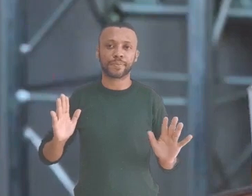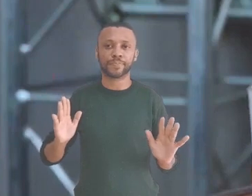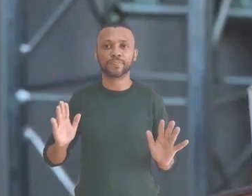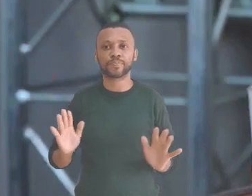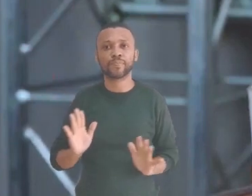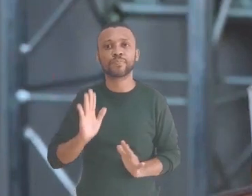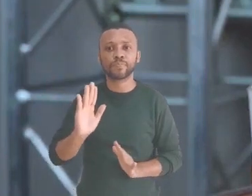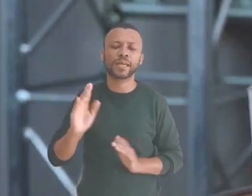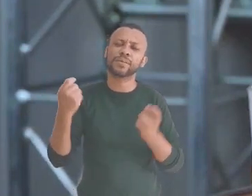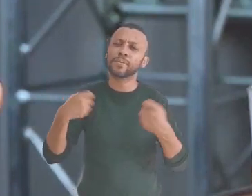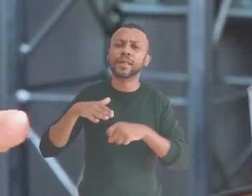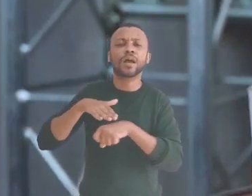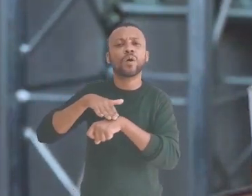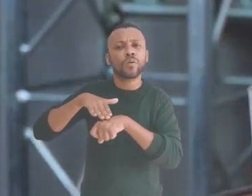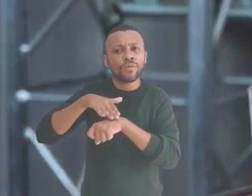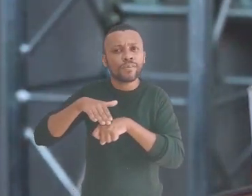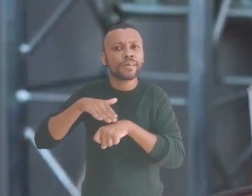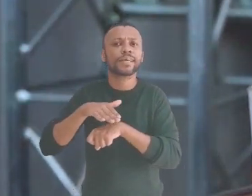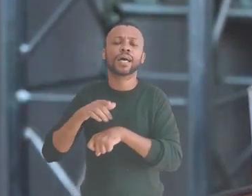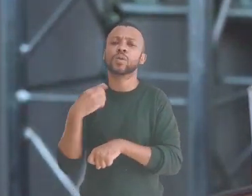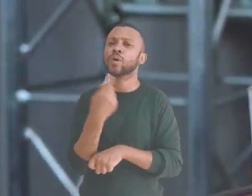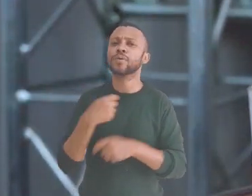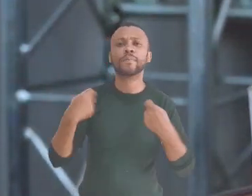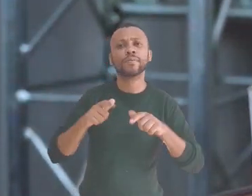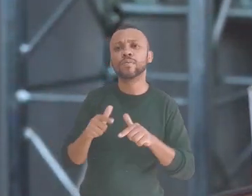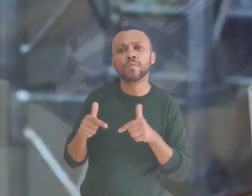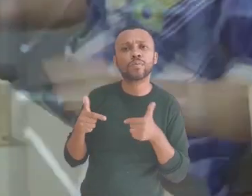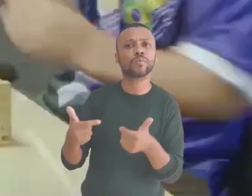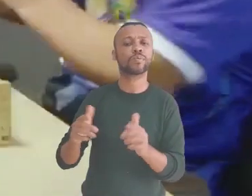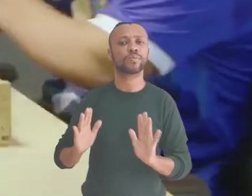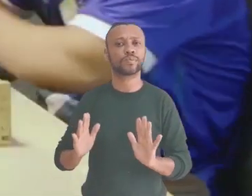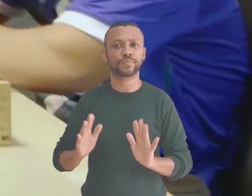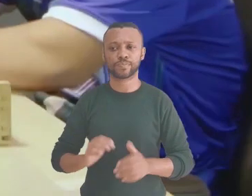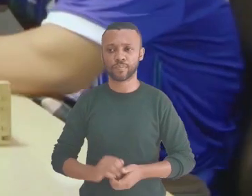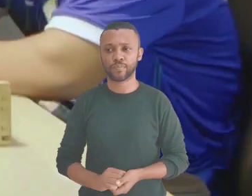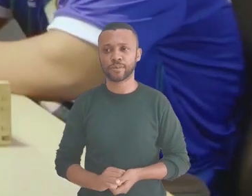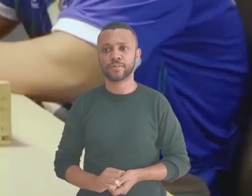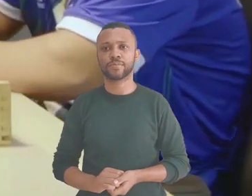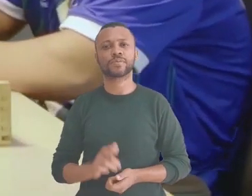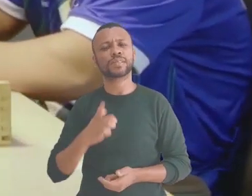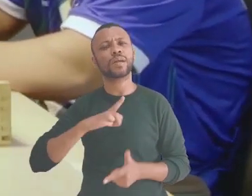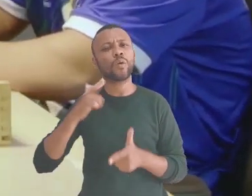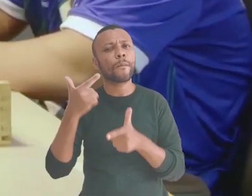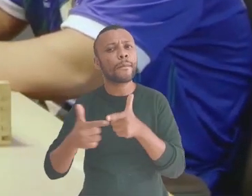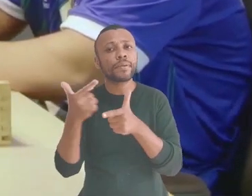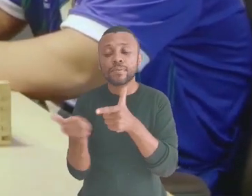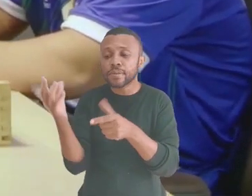as crianças? O que elas têm que fazer? E veja, há uma questão do